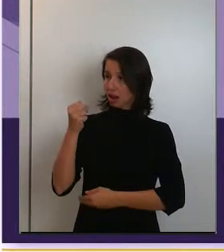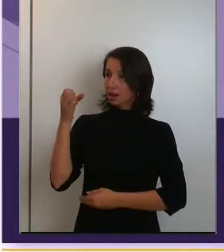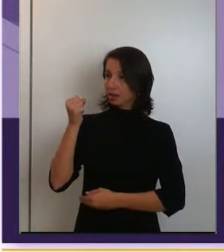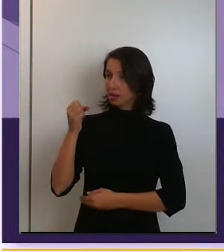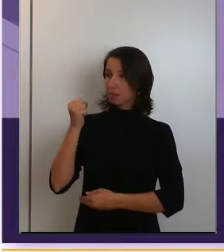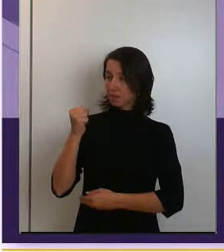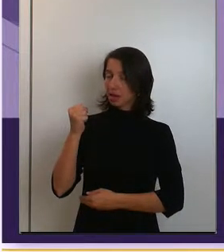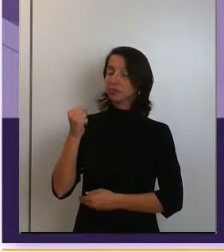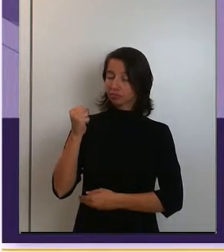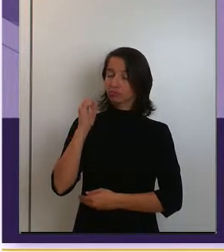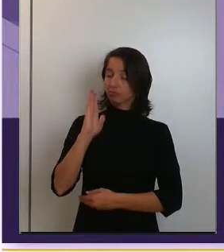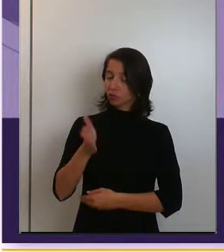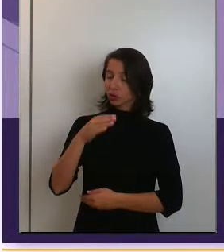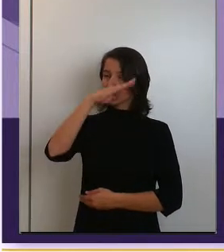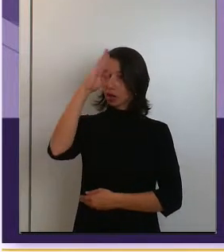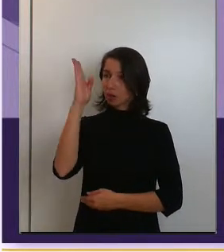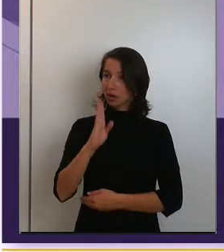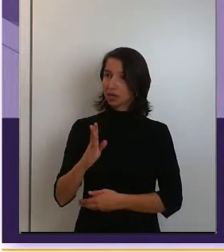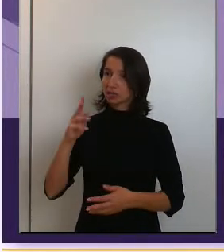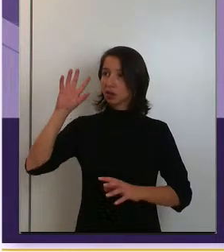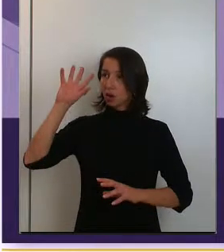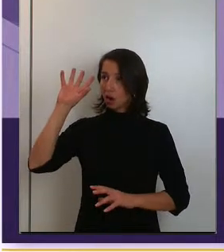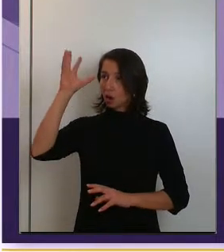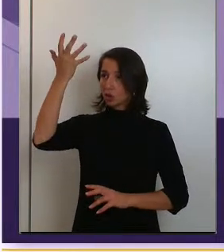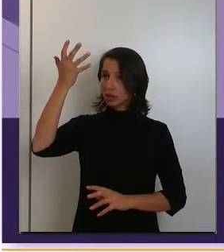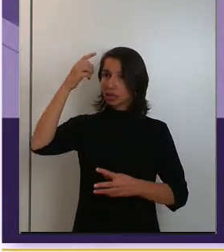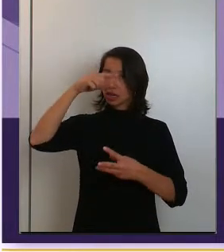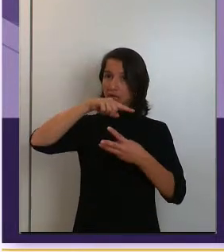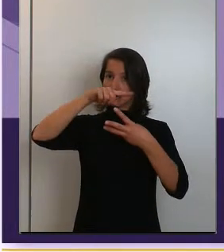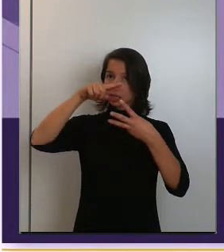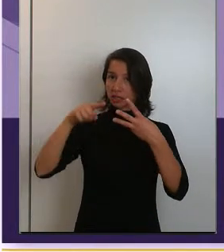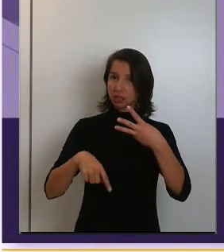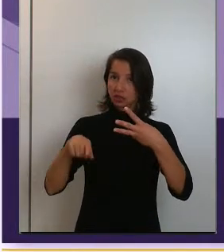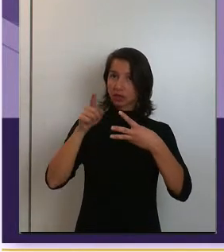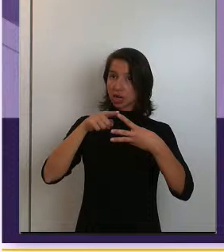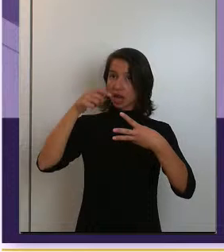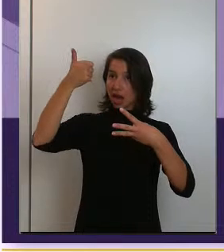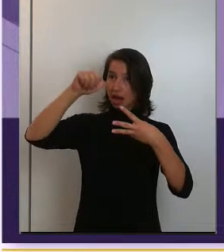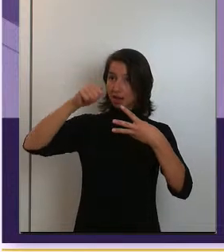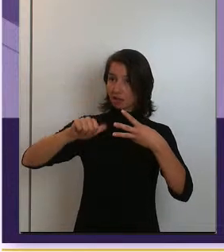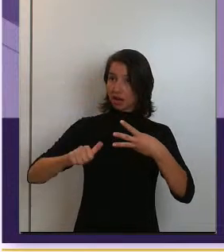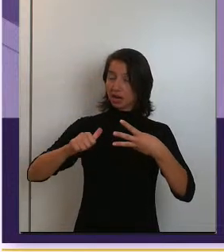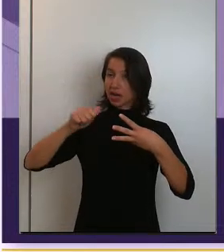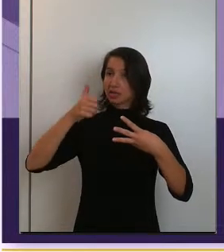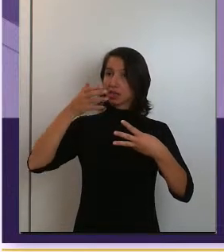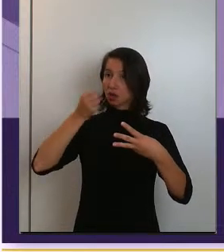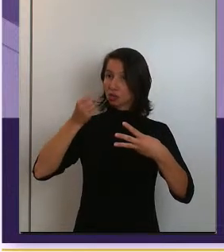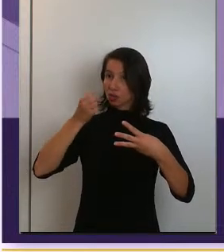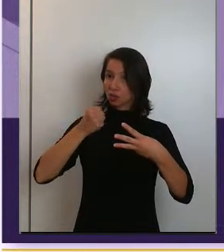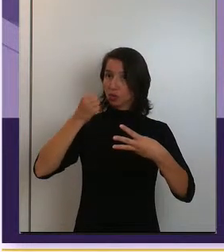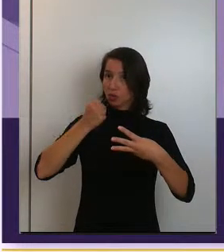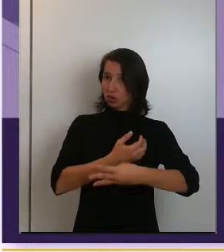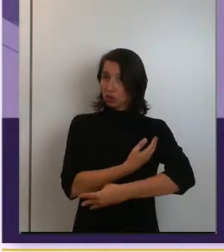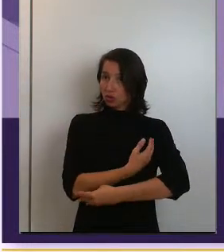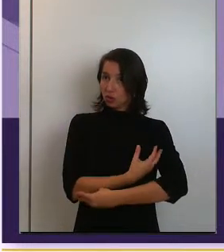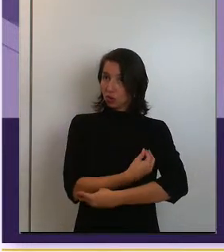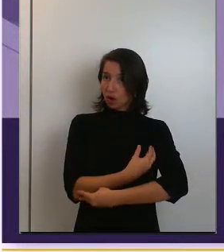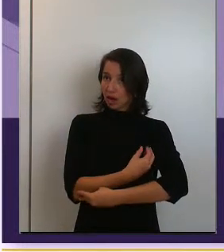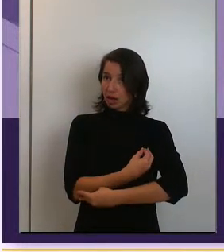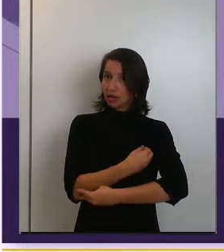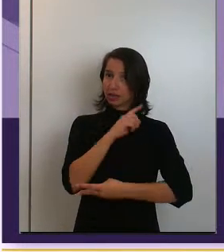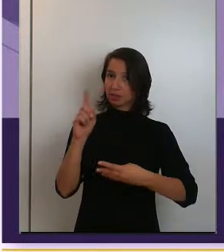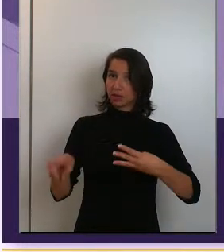aleitamento materno, do consumo alimentar, a avaliação do estado nutricional com base na antropometria e a avaliação de biomarcadores